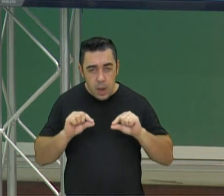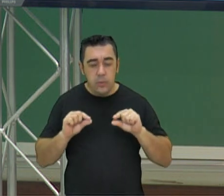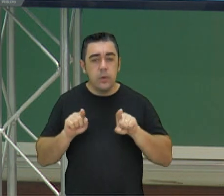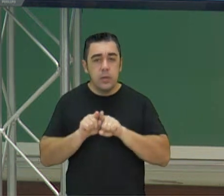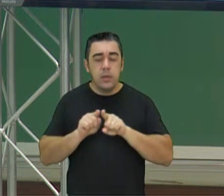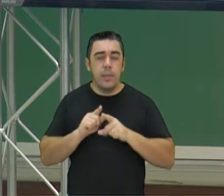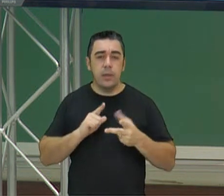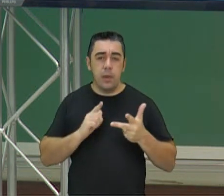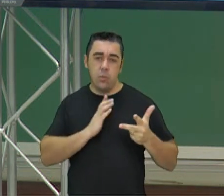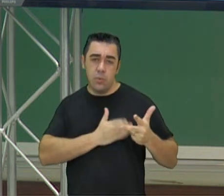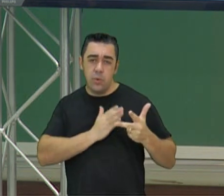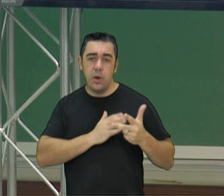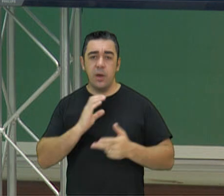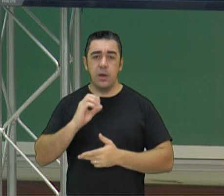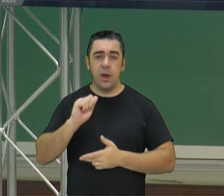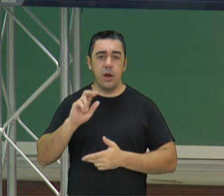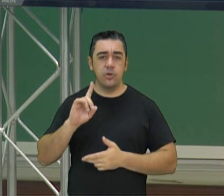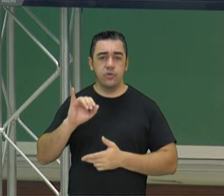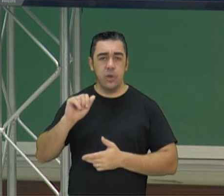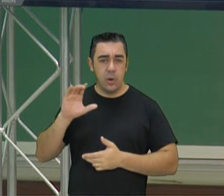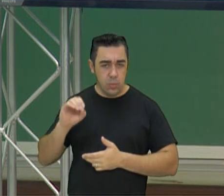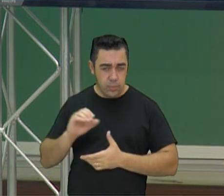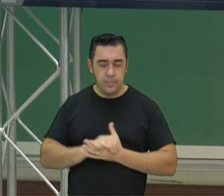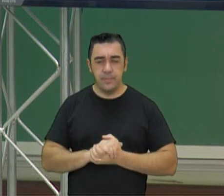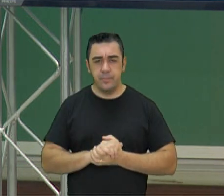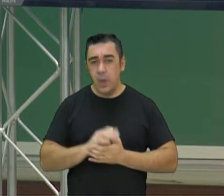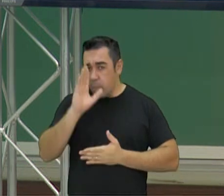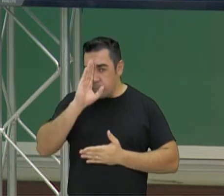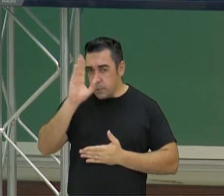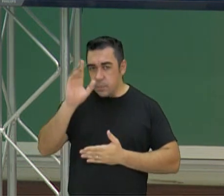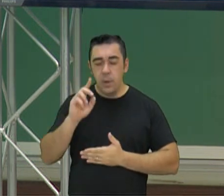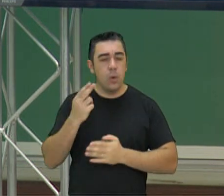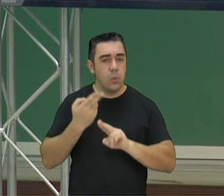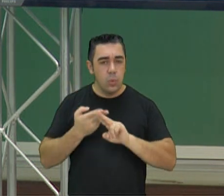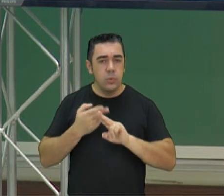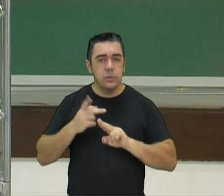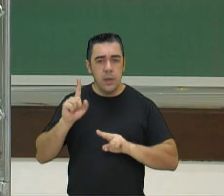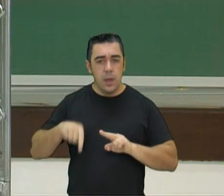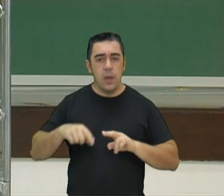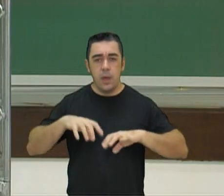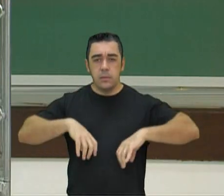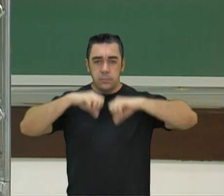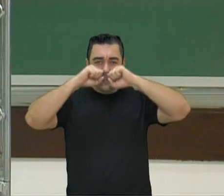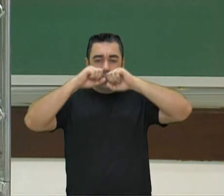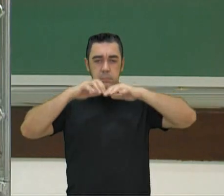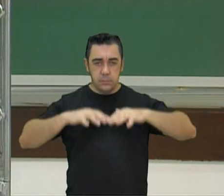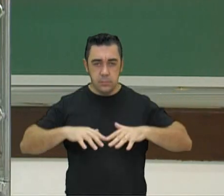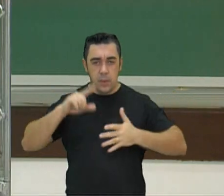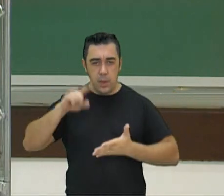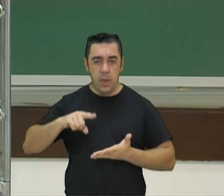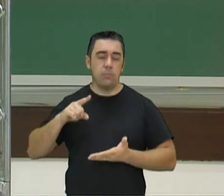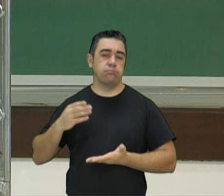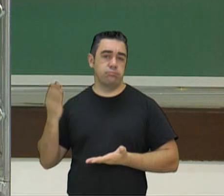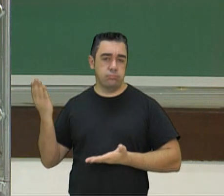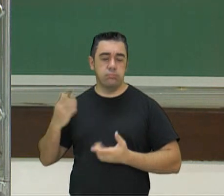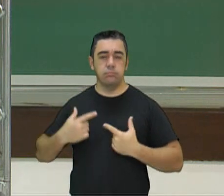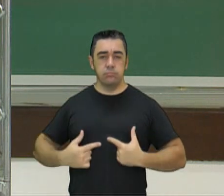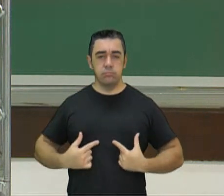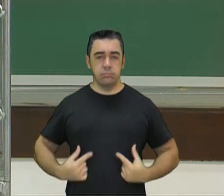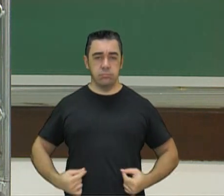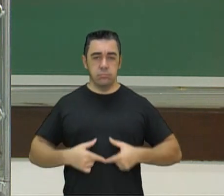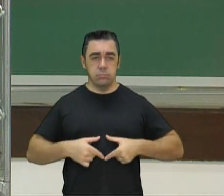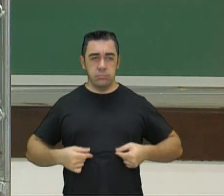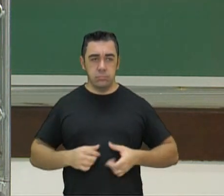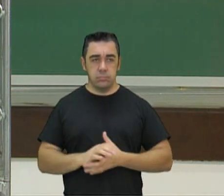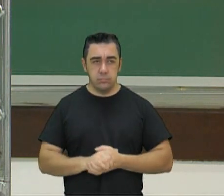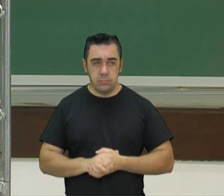coração. Então, são os tipos de músculos que existem. Então, o principal músculo da respiração é o diafragma. Então, qual